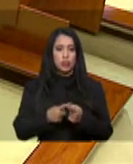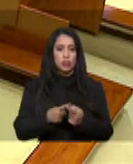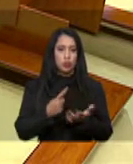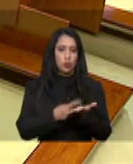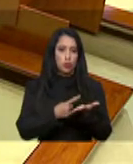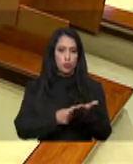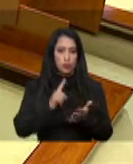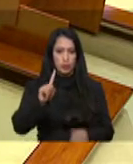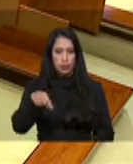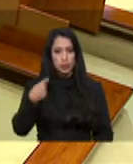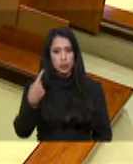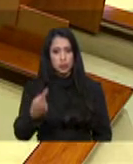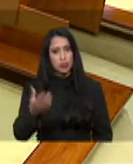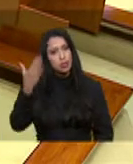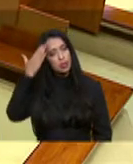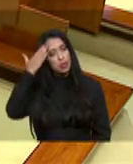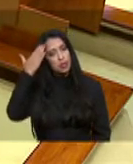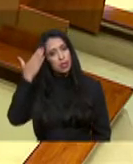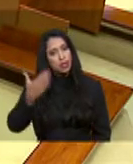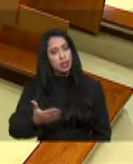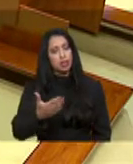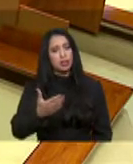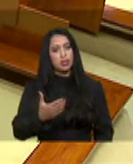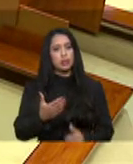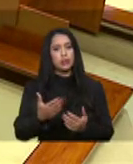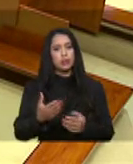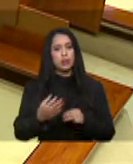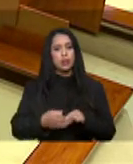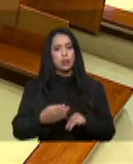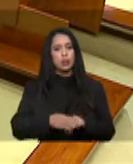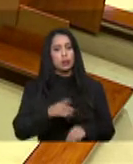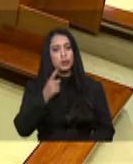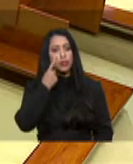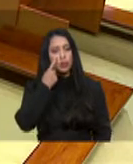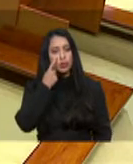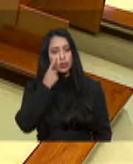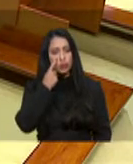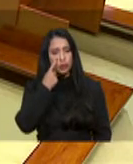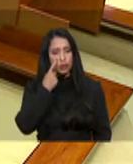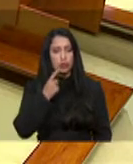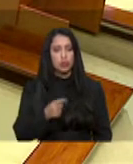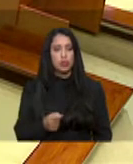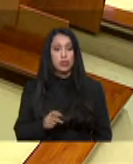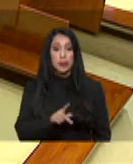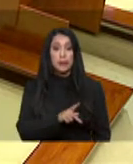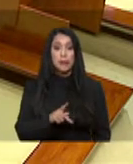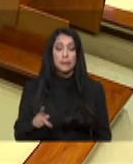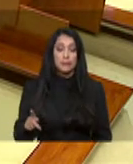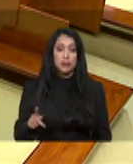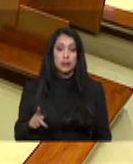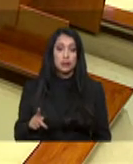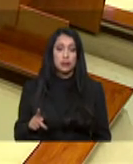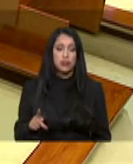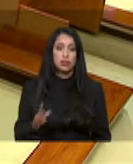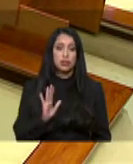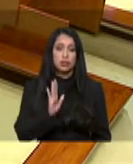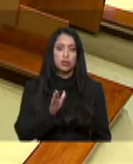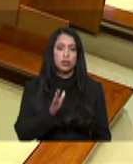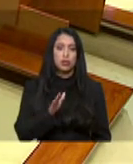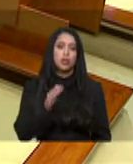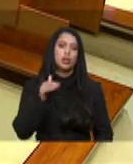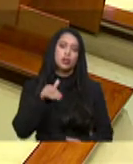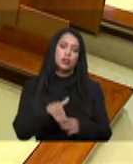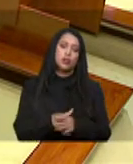na sequência, e agradeço o ministro Nunes Marques pela gentileza. Presidente, eu já antecipo